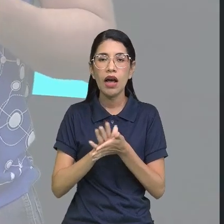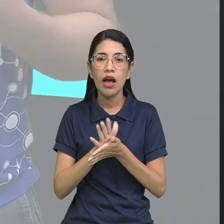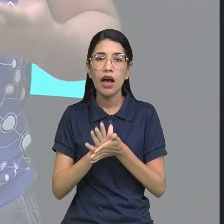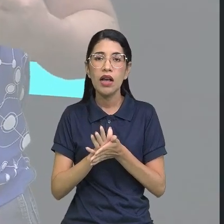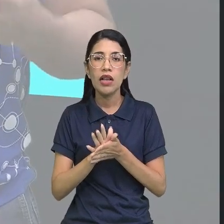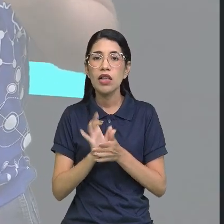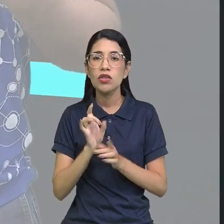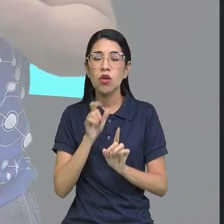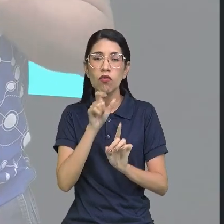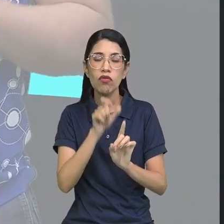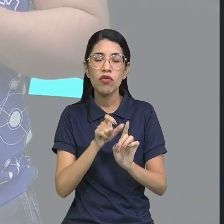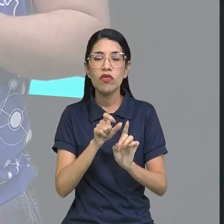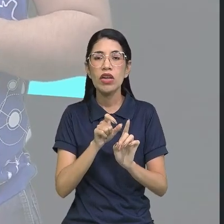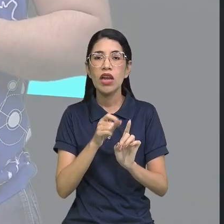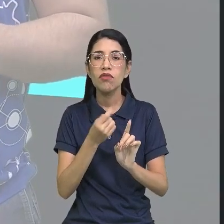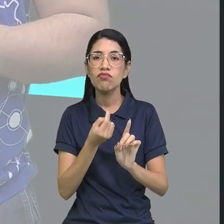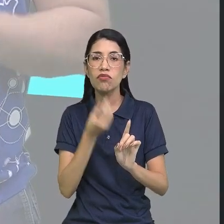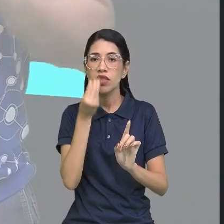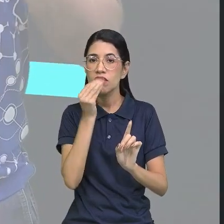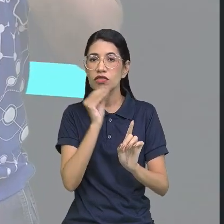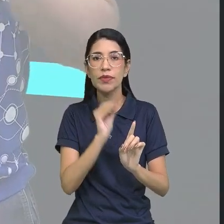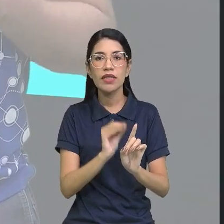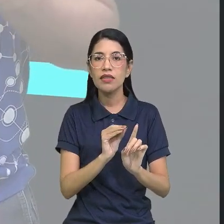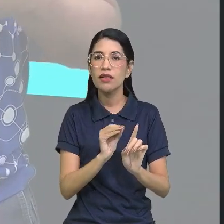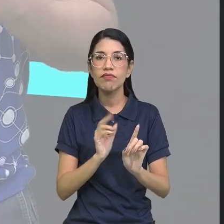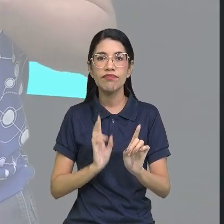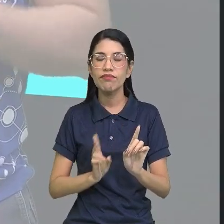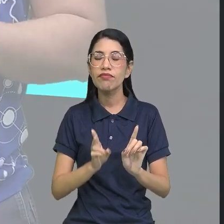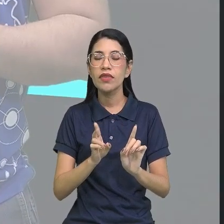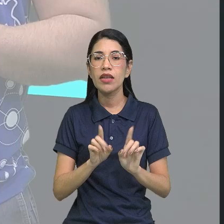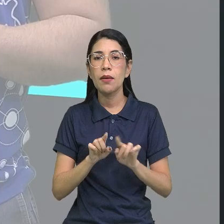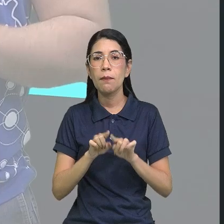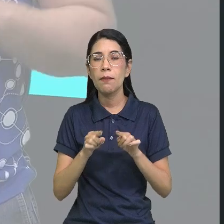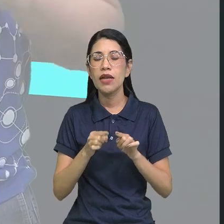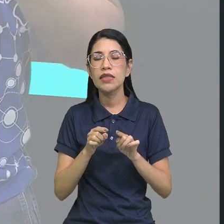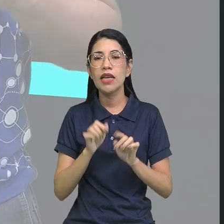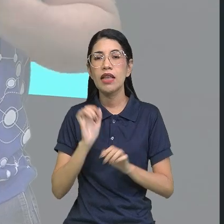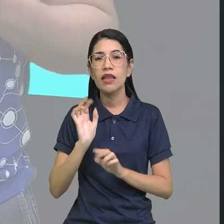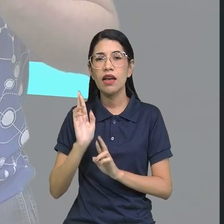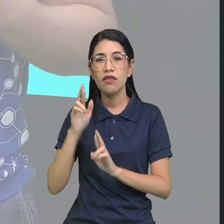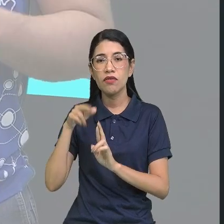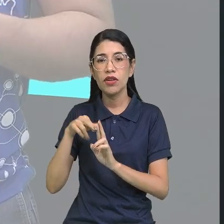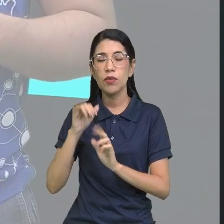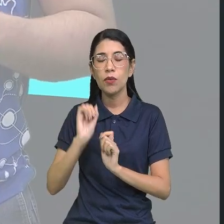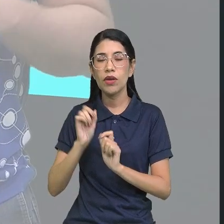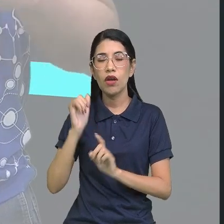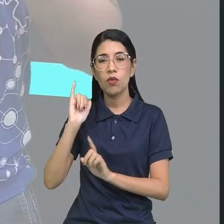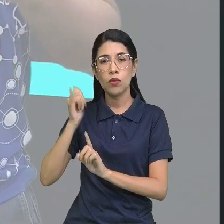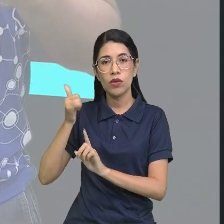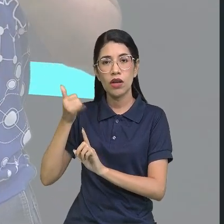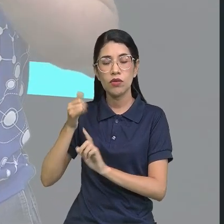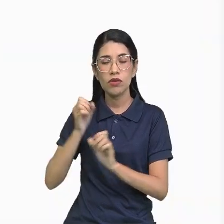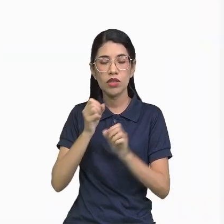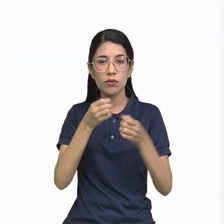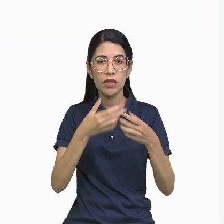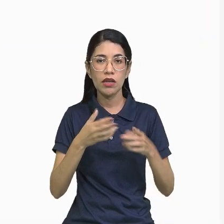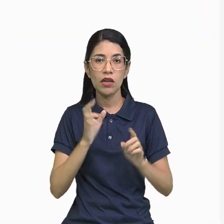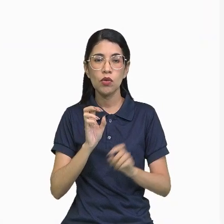pessoa marginalizada completamente. E aí, quem está falando de Macabeia? É exatamente o narrador, o